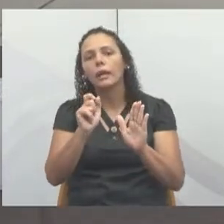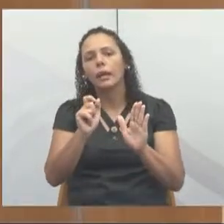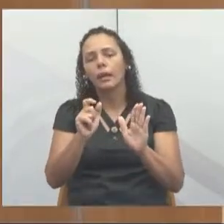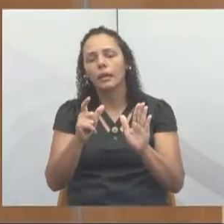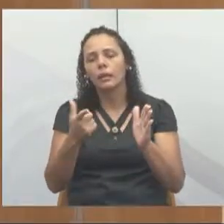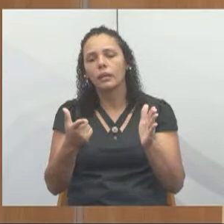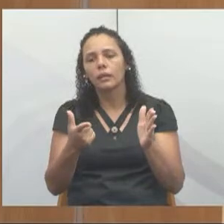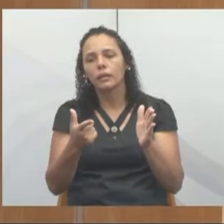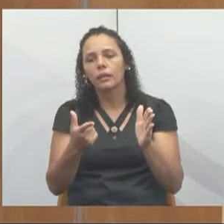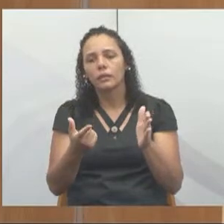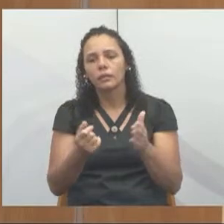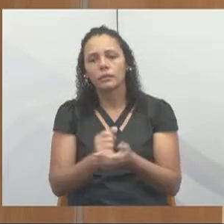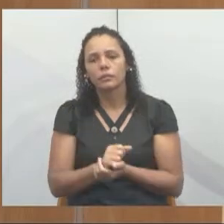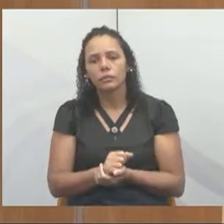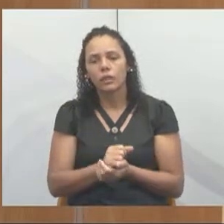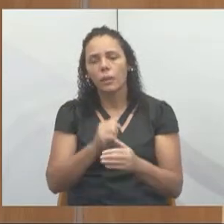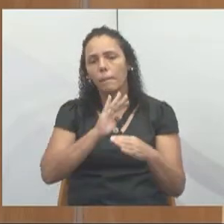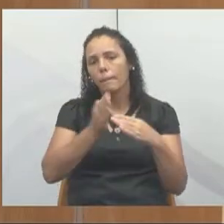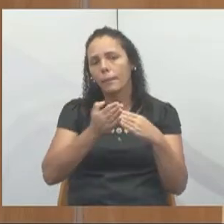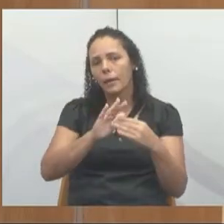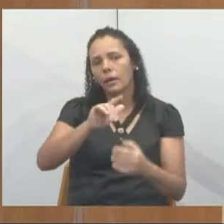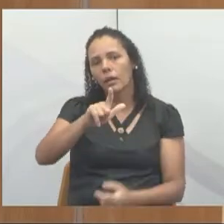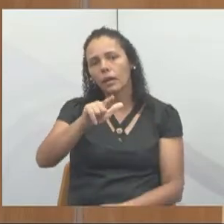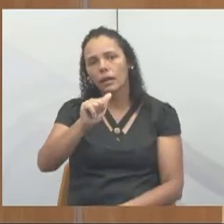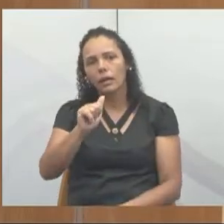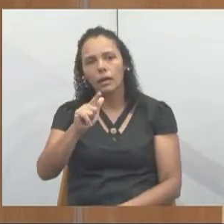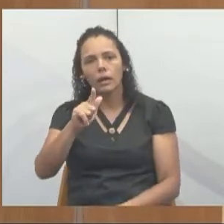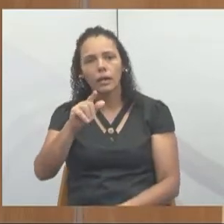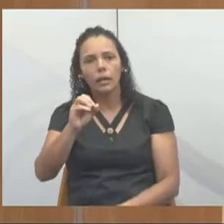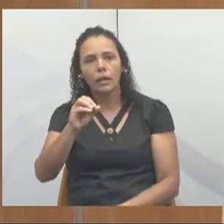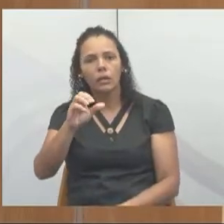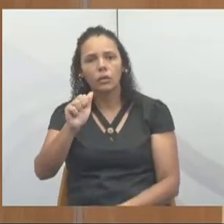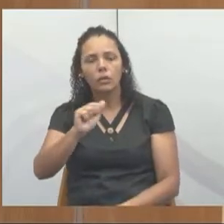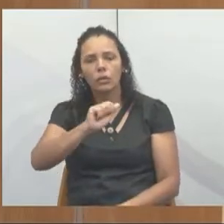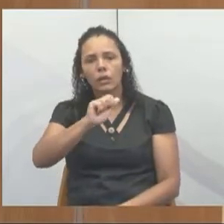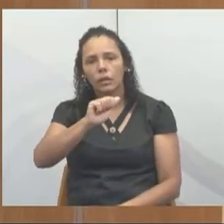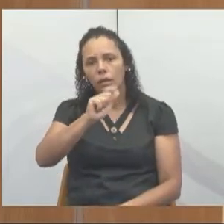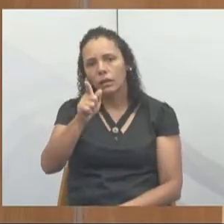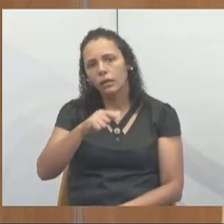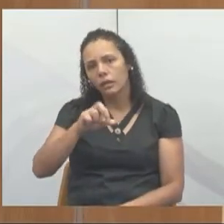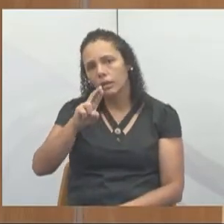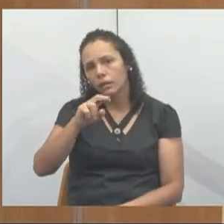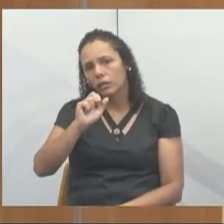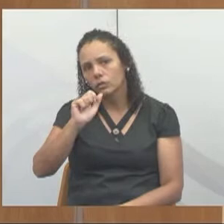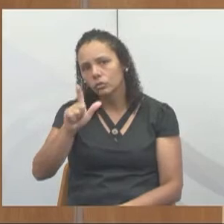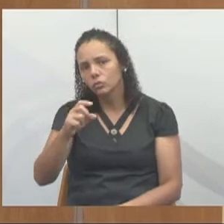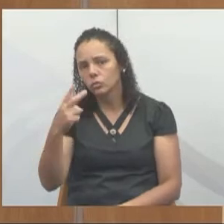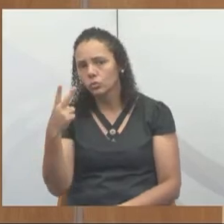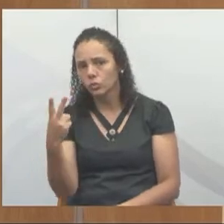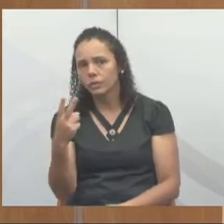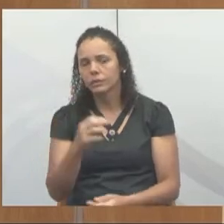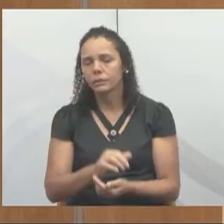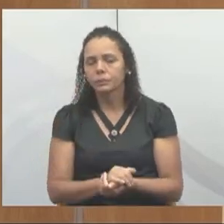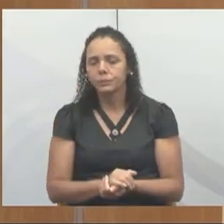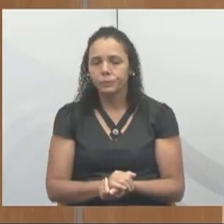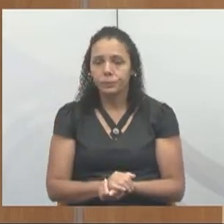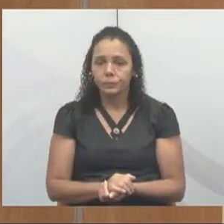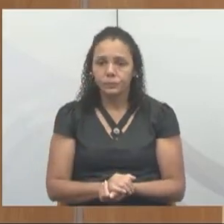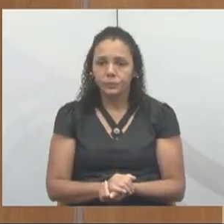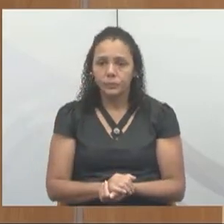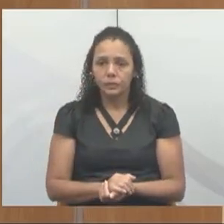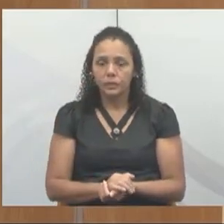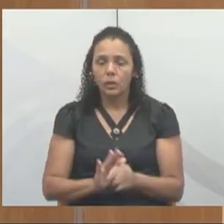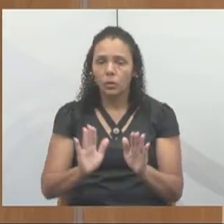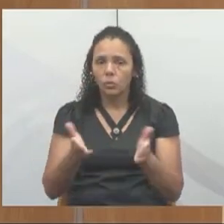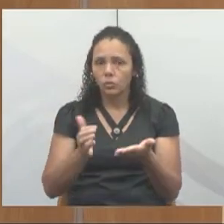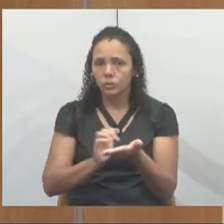O Lagoa Azul 2, ele foi construído ao lado de uma cava de areia, bem na beira do Paraíba. Então, hoje a Secretaria de Meio Ambiente ela